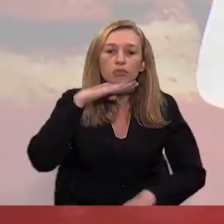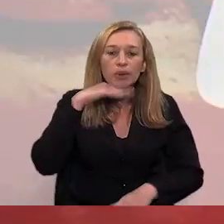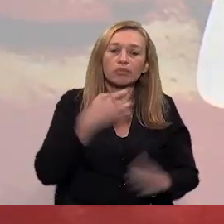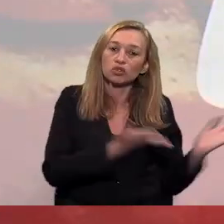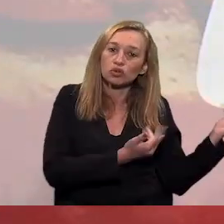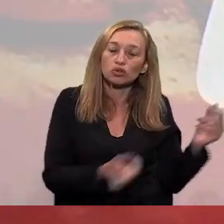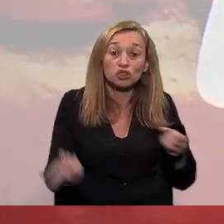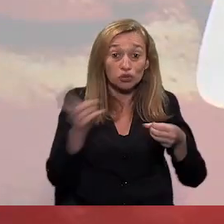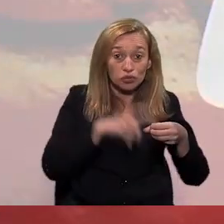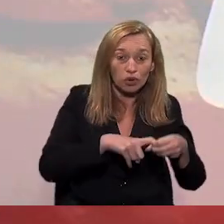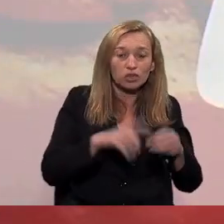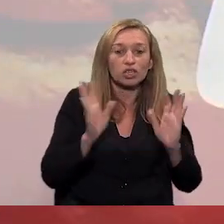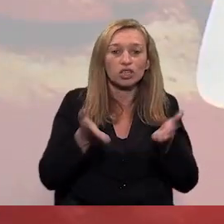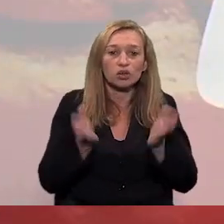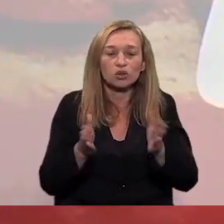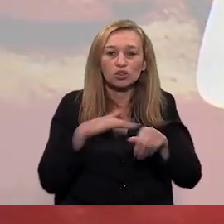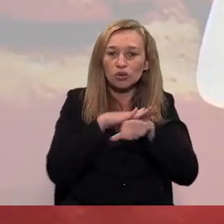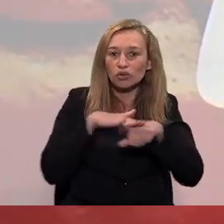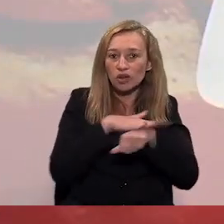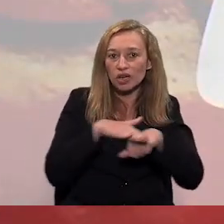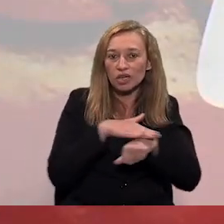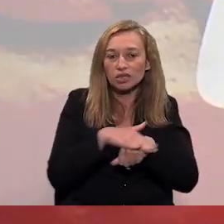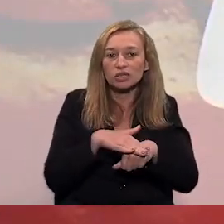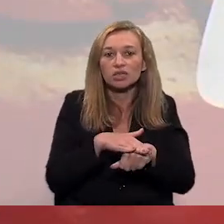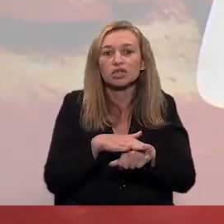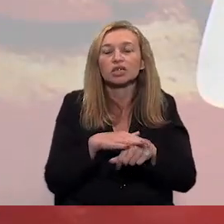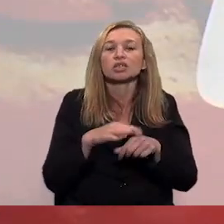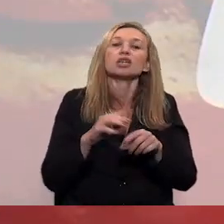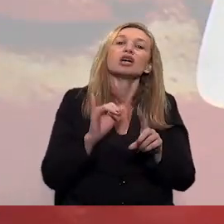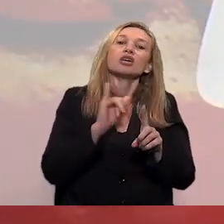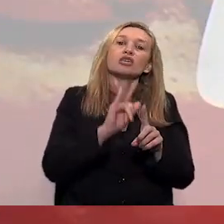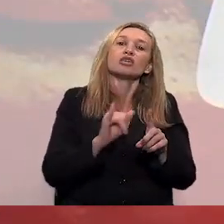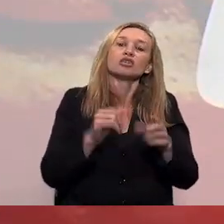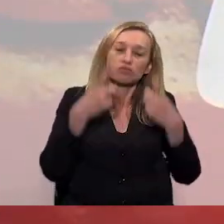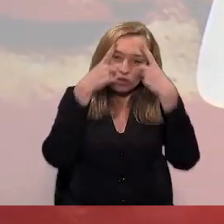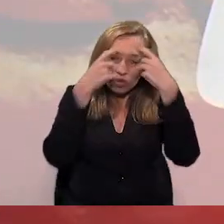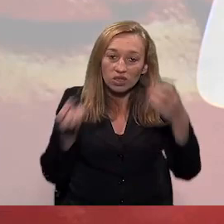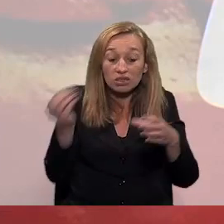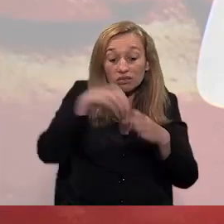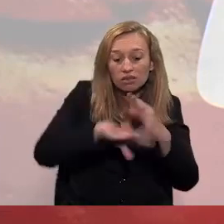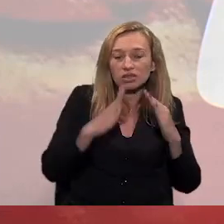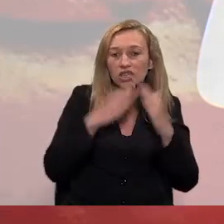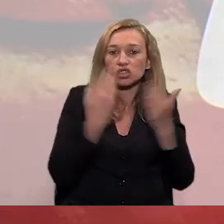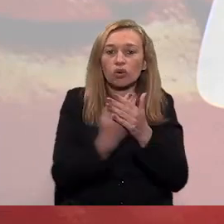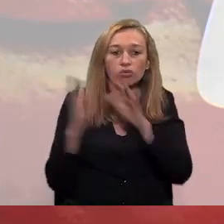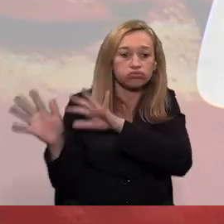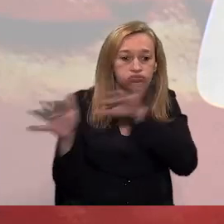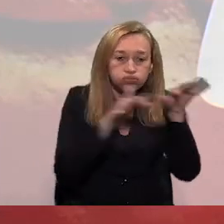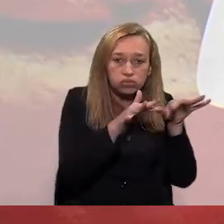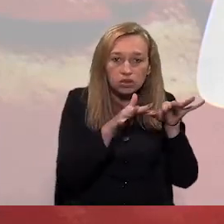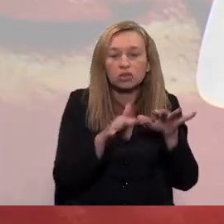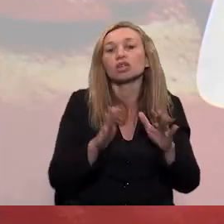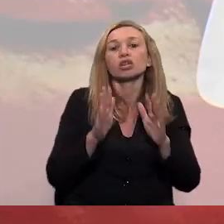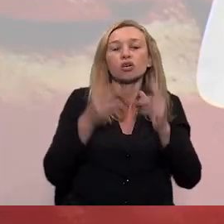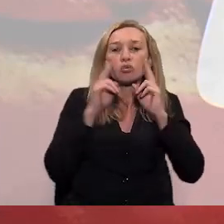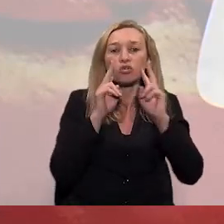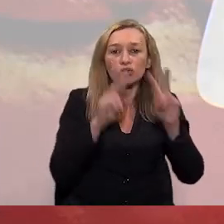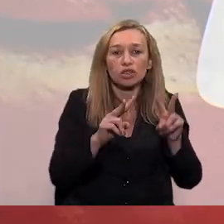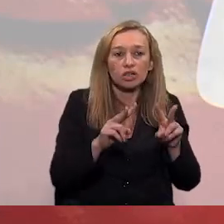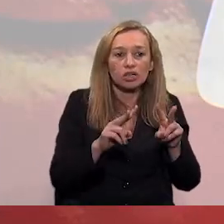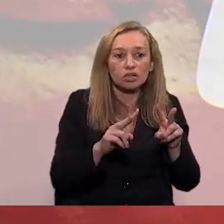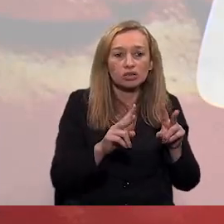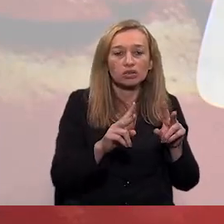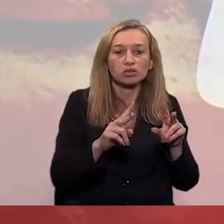Papo de Juventude está de volta e hoje a nossa conversa é sobre episódios de violência nas escolas que chamaram a atenção e comoveram